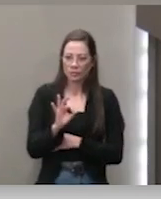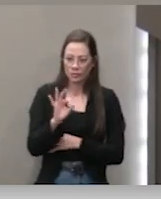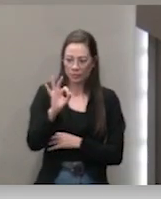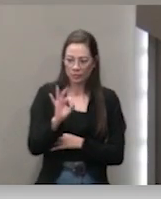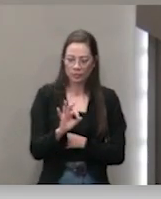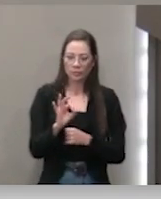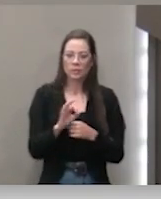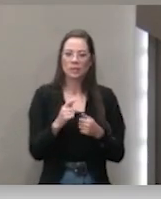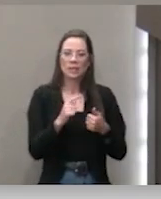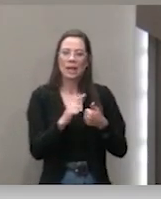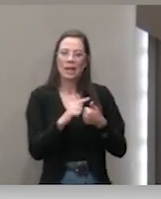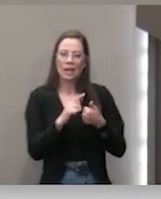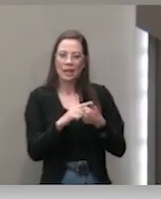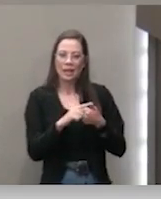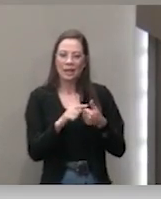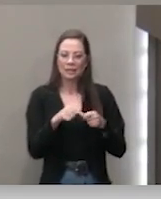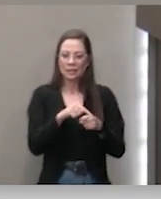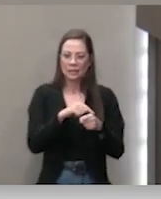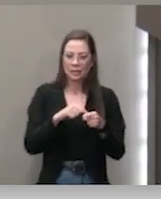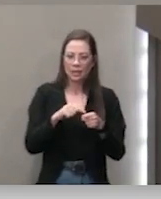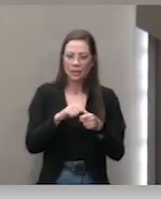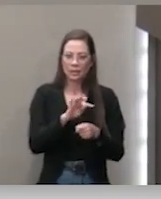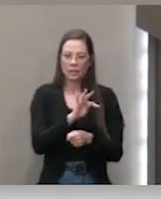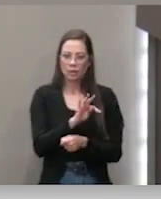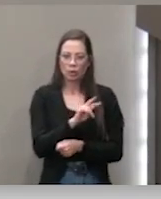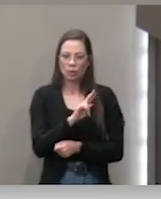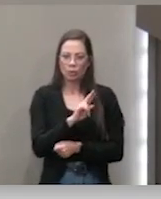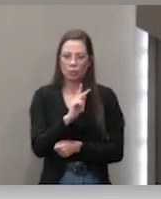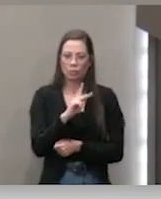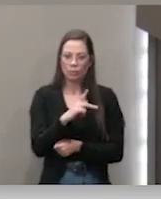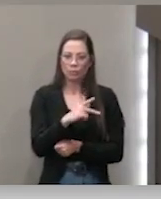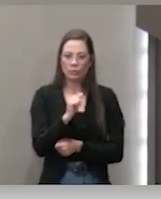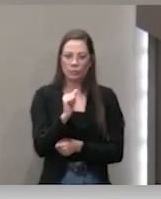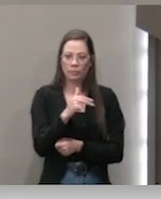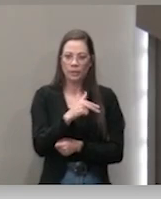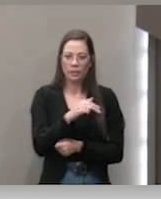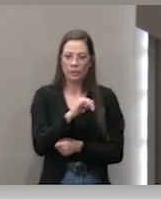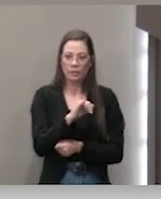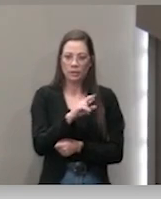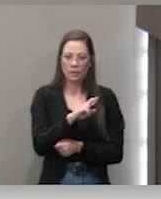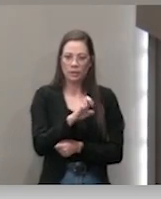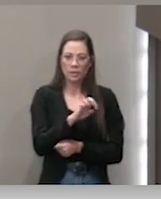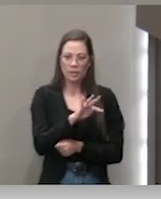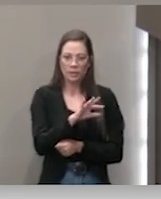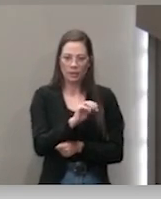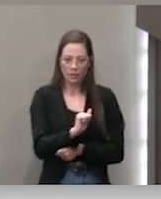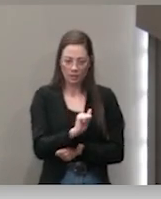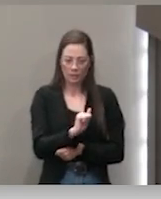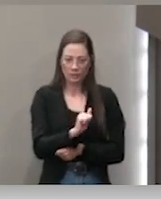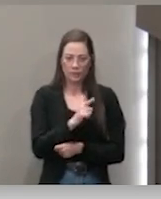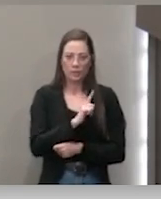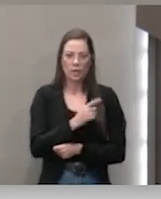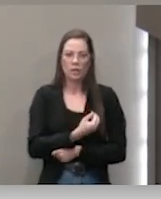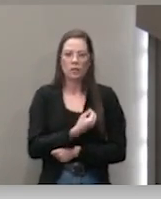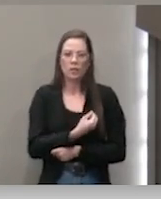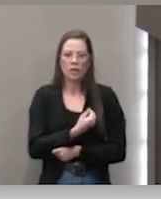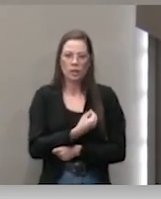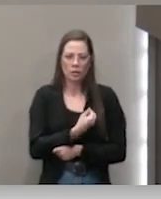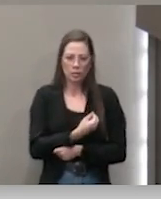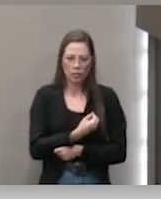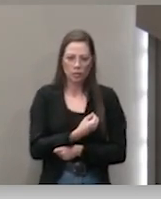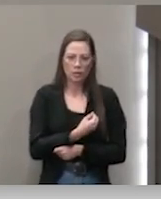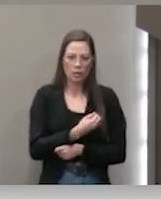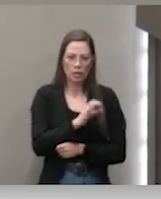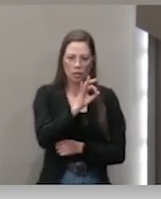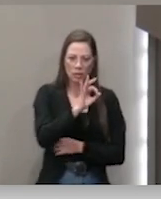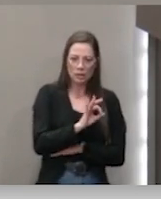Tupã-Siretã, né, na Escola Cívico-Militar Coronel Marcial Gonçalves Terra, eles passaram de um IDEB, de